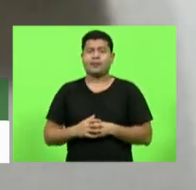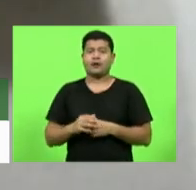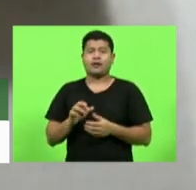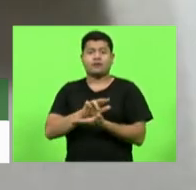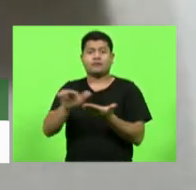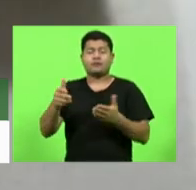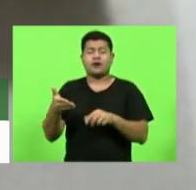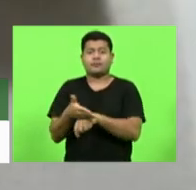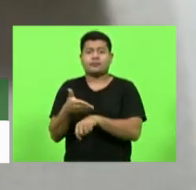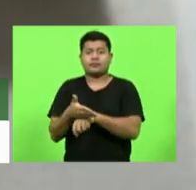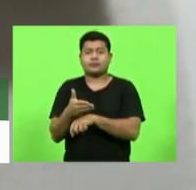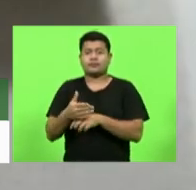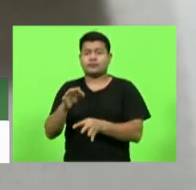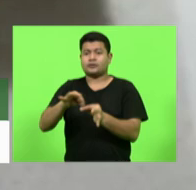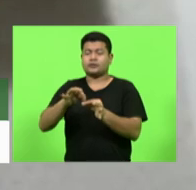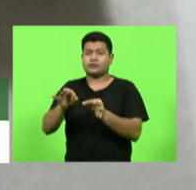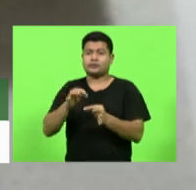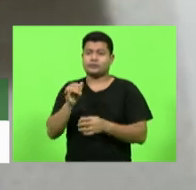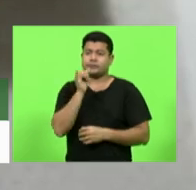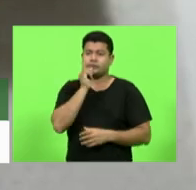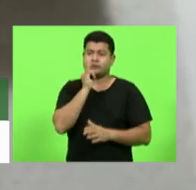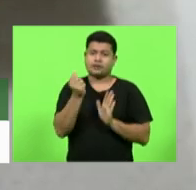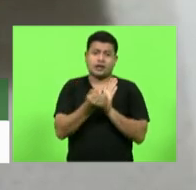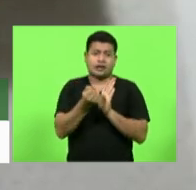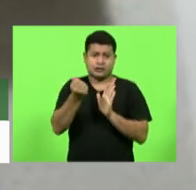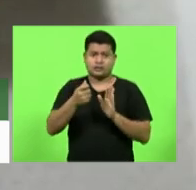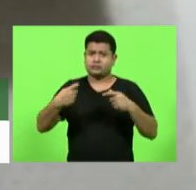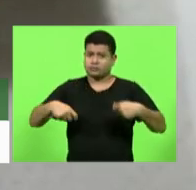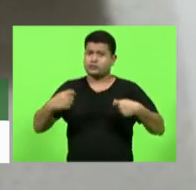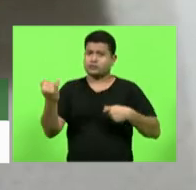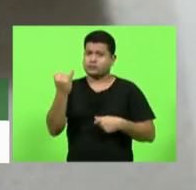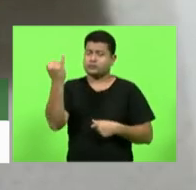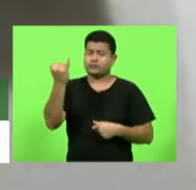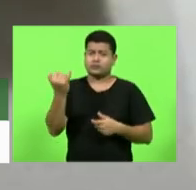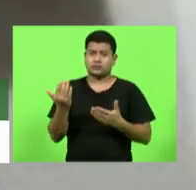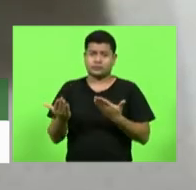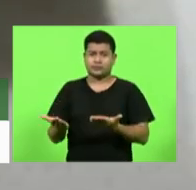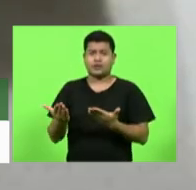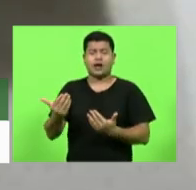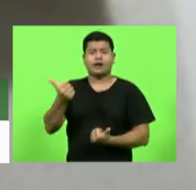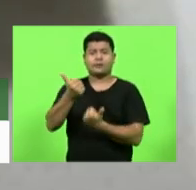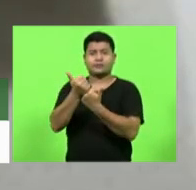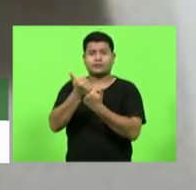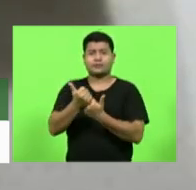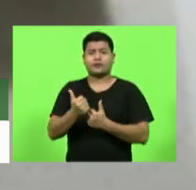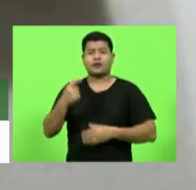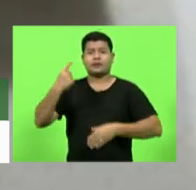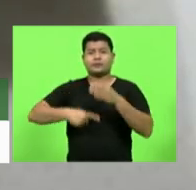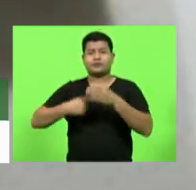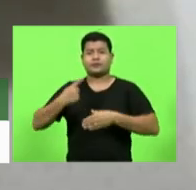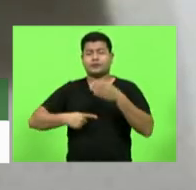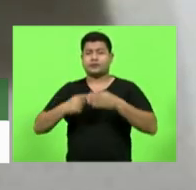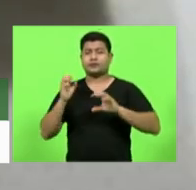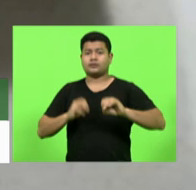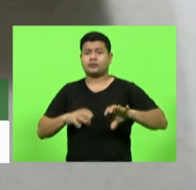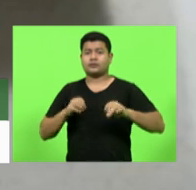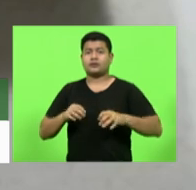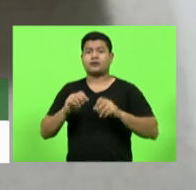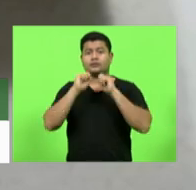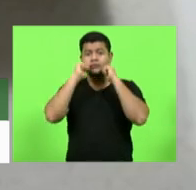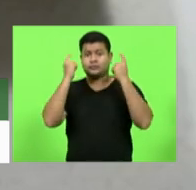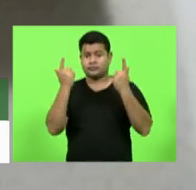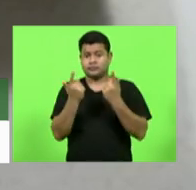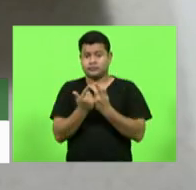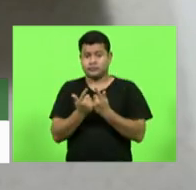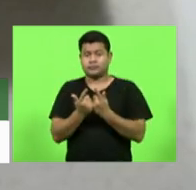e queria aqui registrar a importante contribuição em parceria da Comissão de Educação da Assembleia Legislativa,